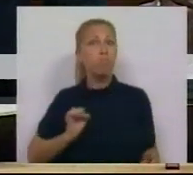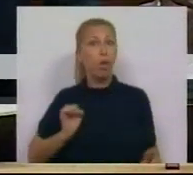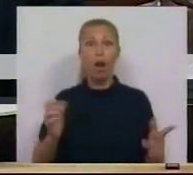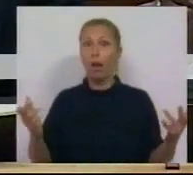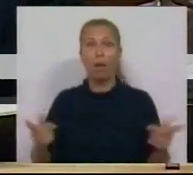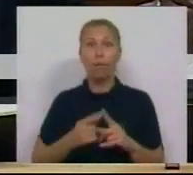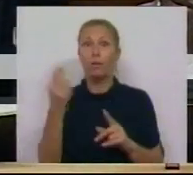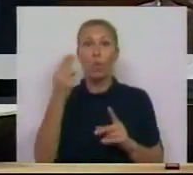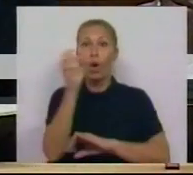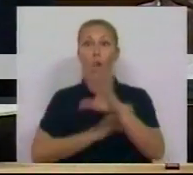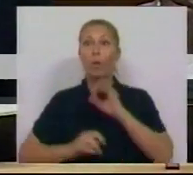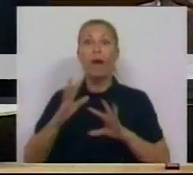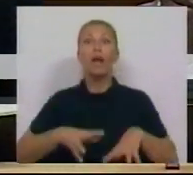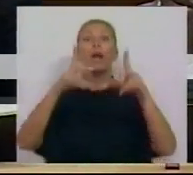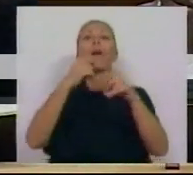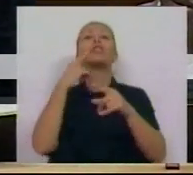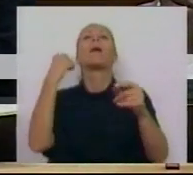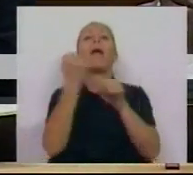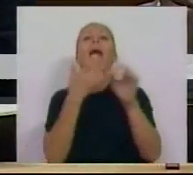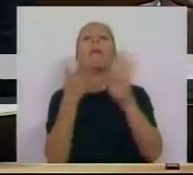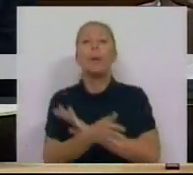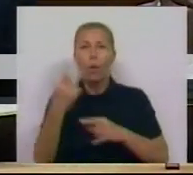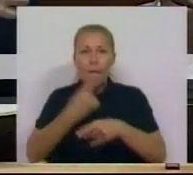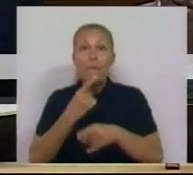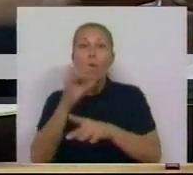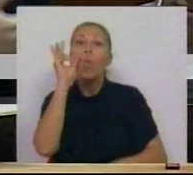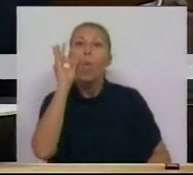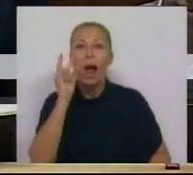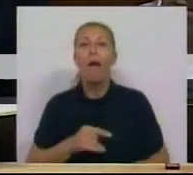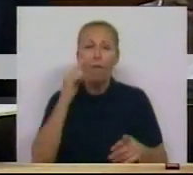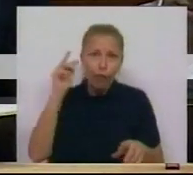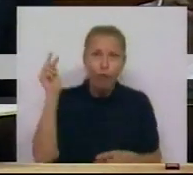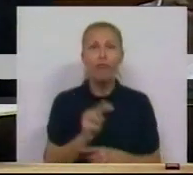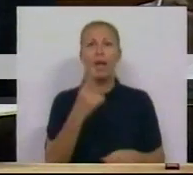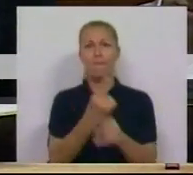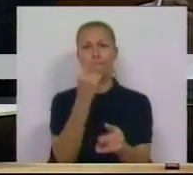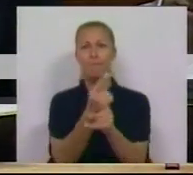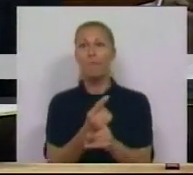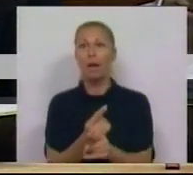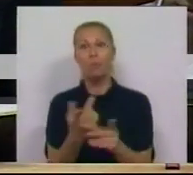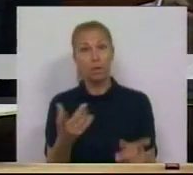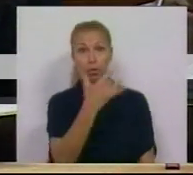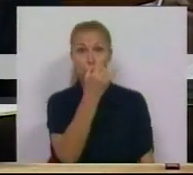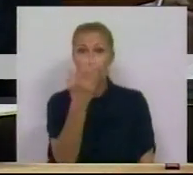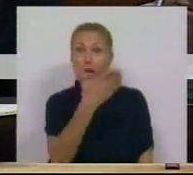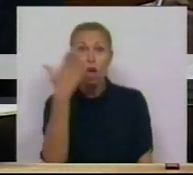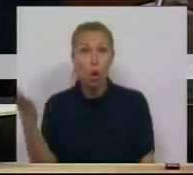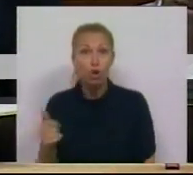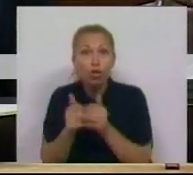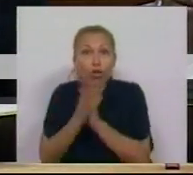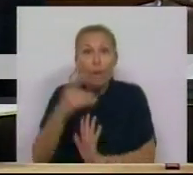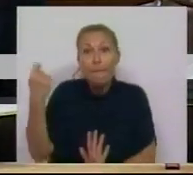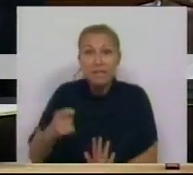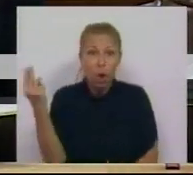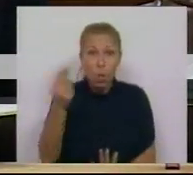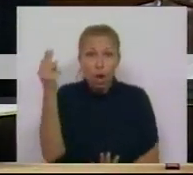Europeia, crescimento e emprego. Fui ver até a presidência húngara da União Europeia, crescimento e emprego. Desde 2011 que todas as presidências da União